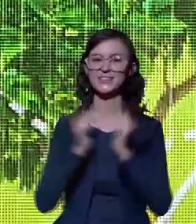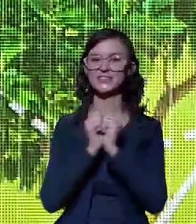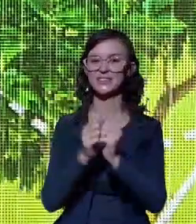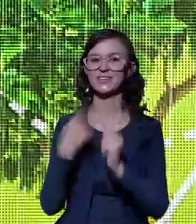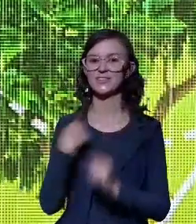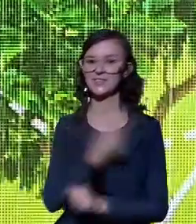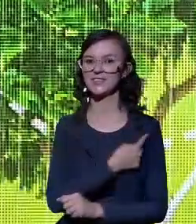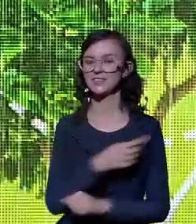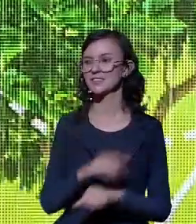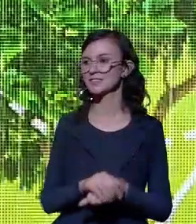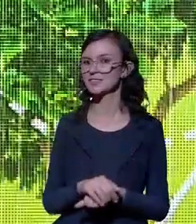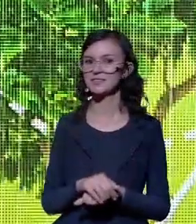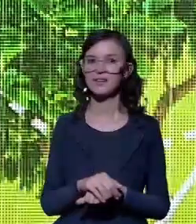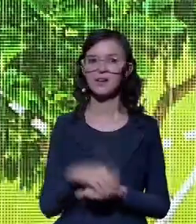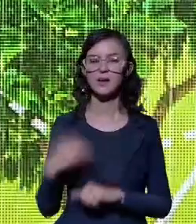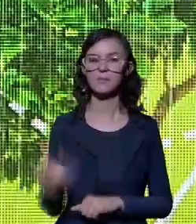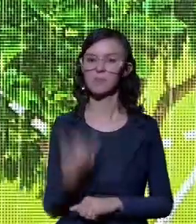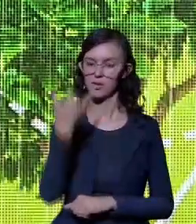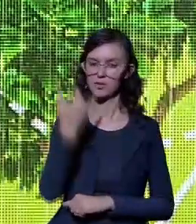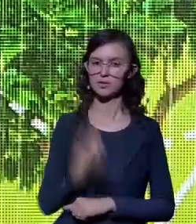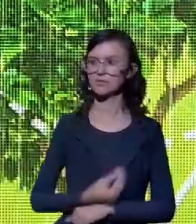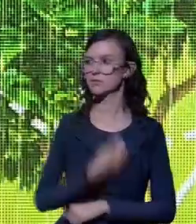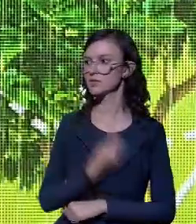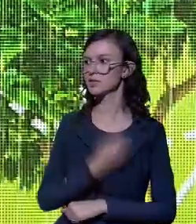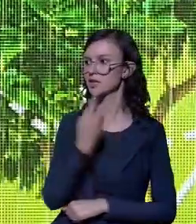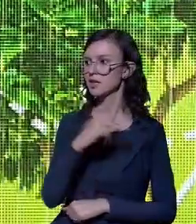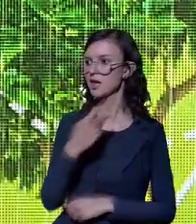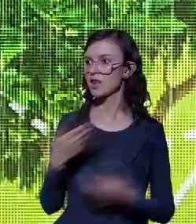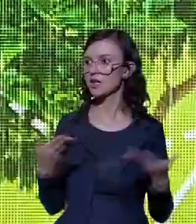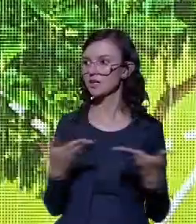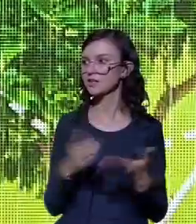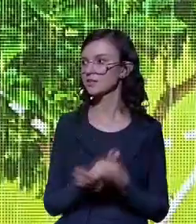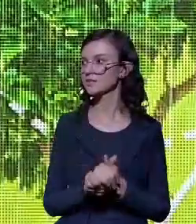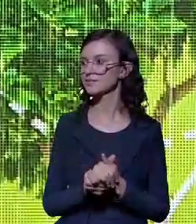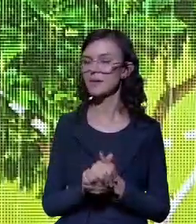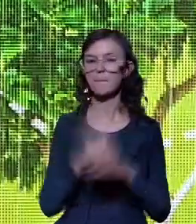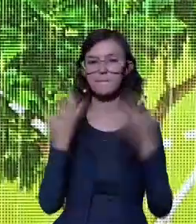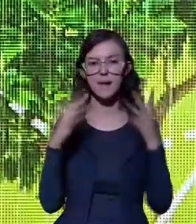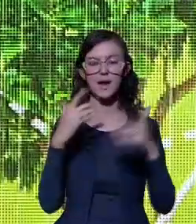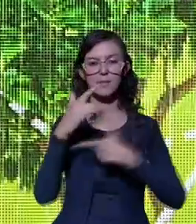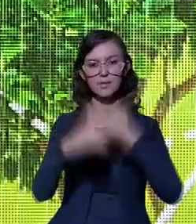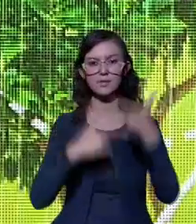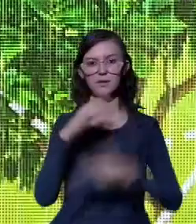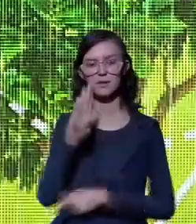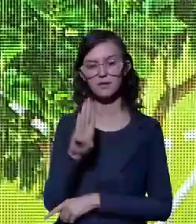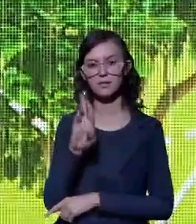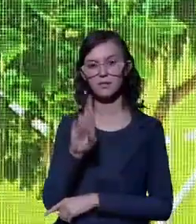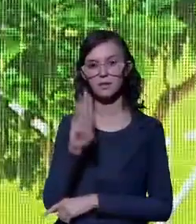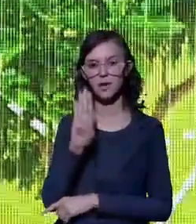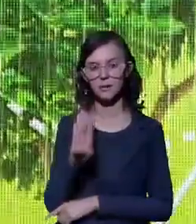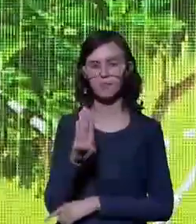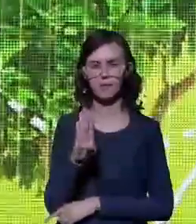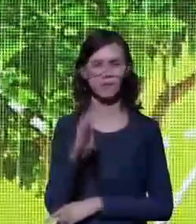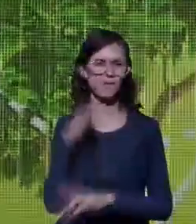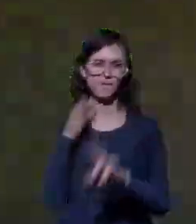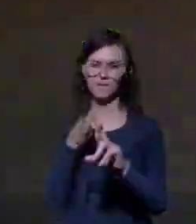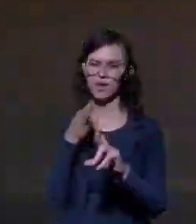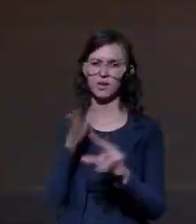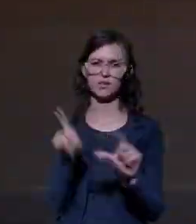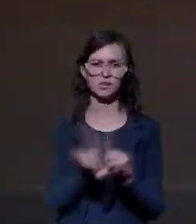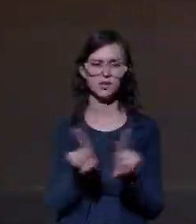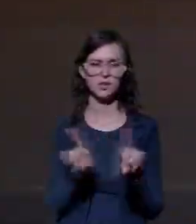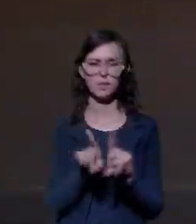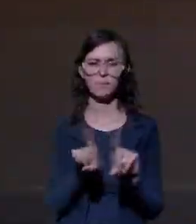solene ainda, mas de qualquer maneira é importante a sua presença, Liani Lemos. Parabéns pelo trabalho do BRDE, que é uma referência também